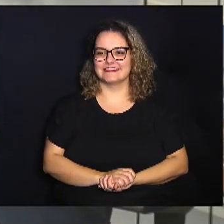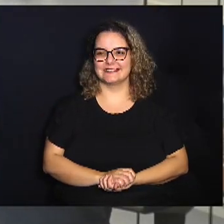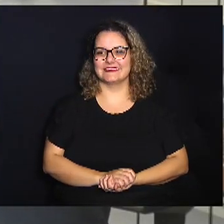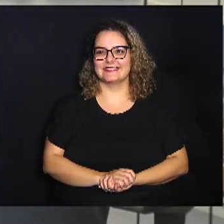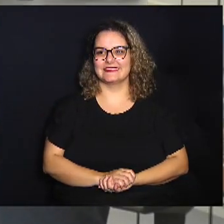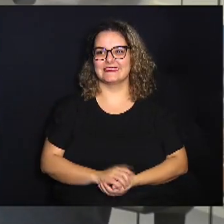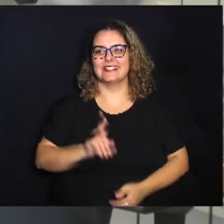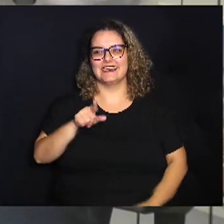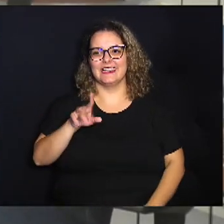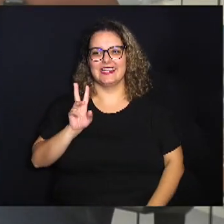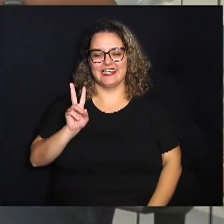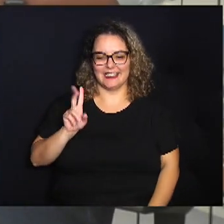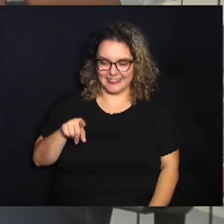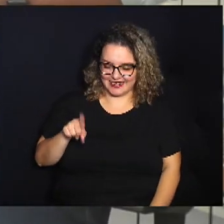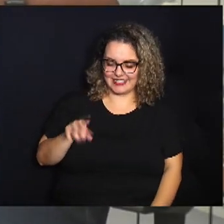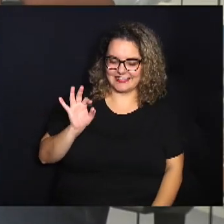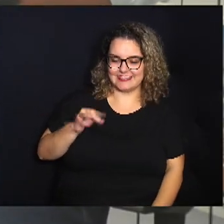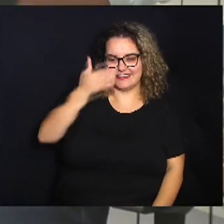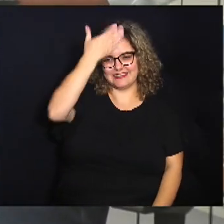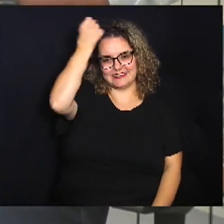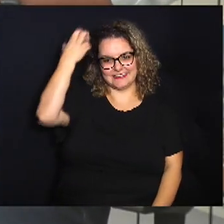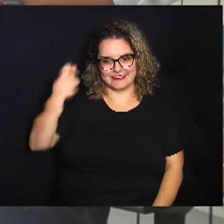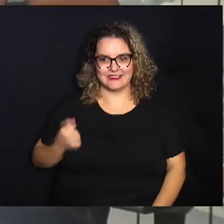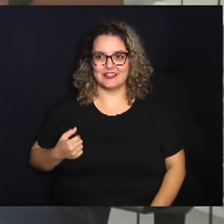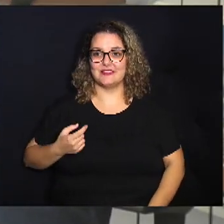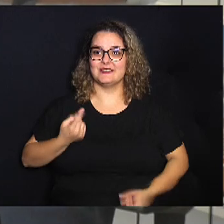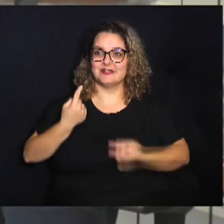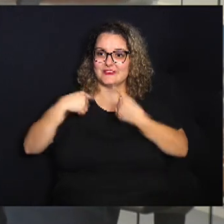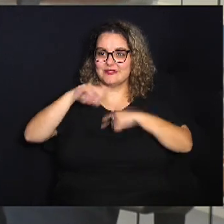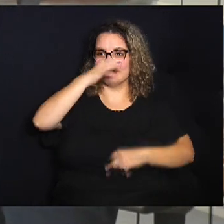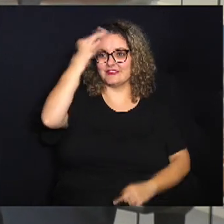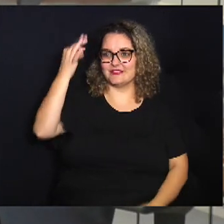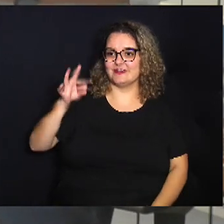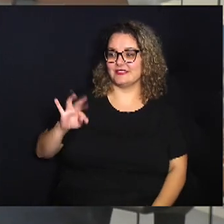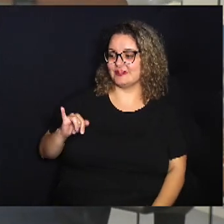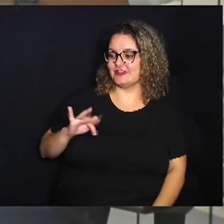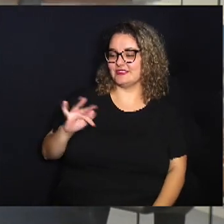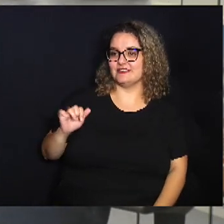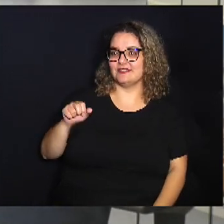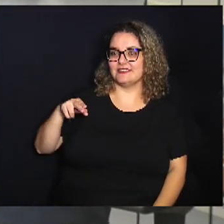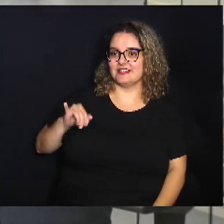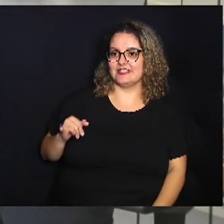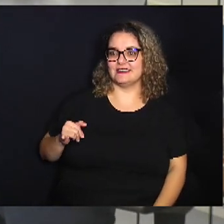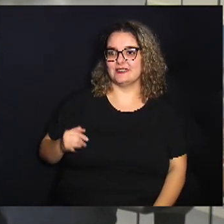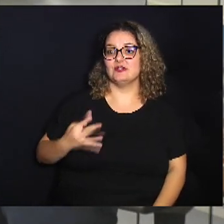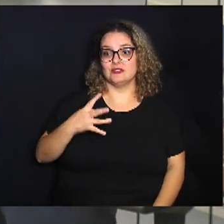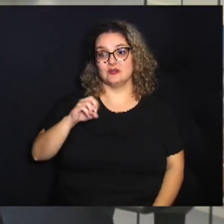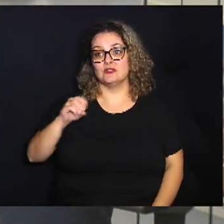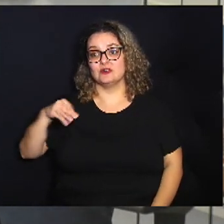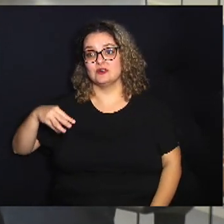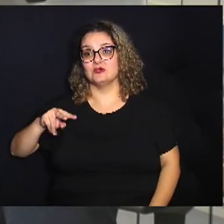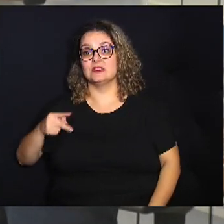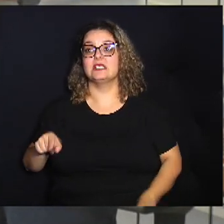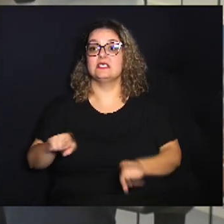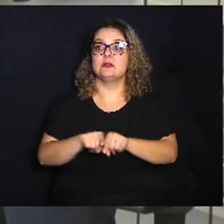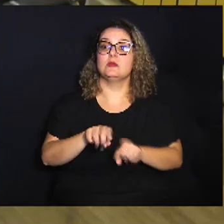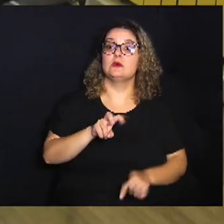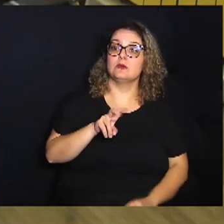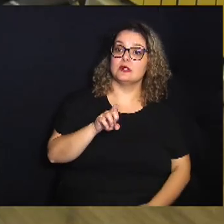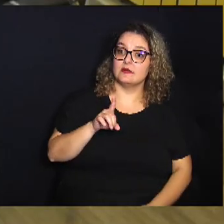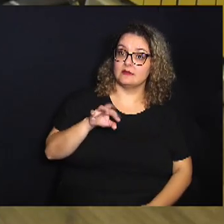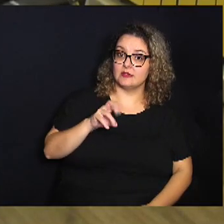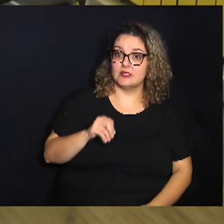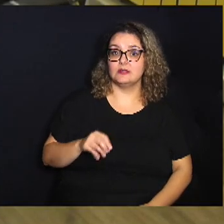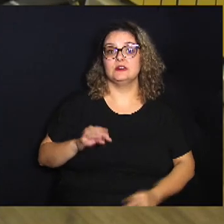É isso aí, Rúbia, desejamos muita sorte para a Tiffany nos 400 metros rasos feminino e também para o Evandro Lazzari, técnico